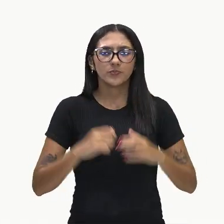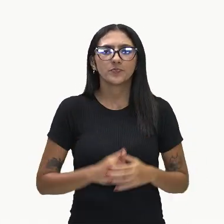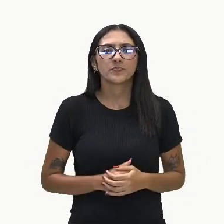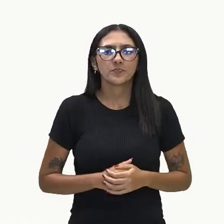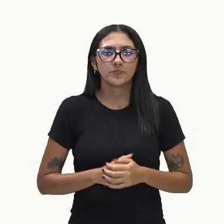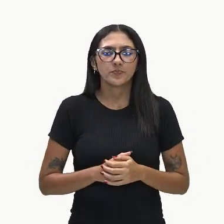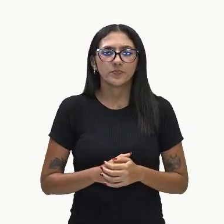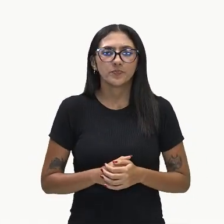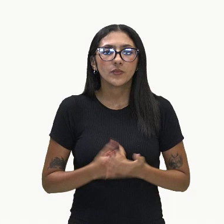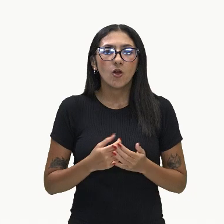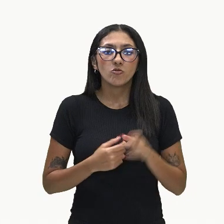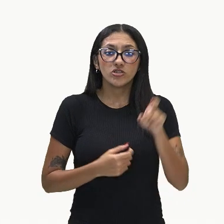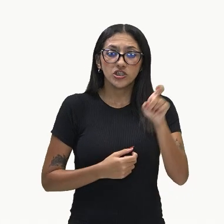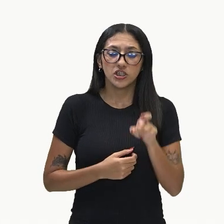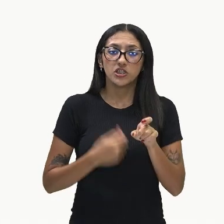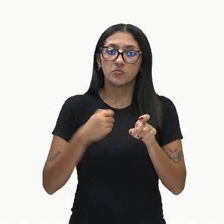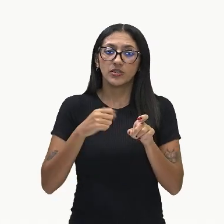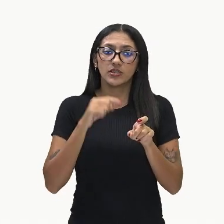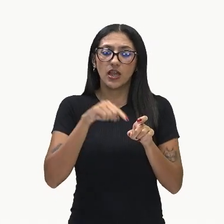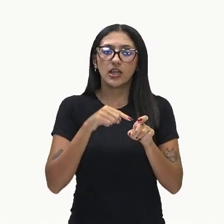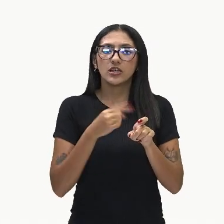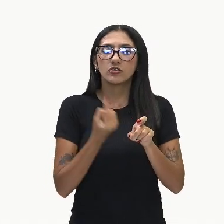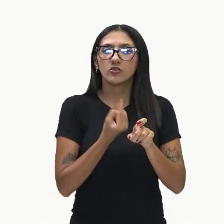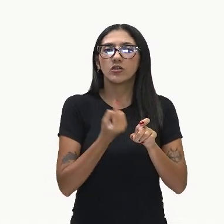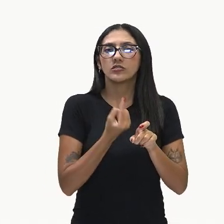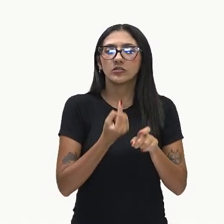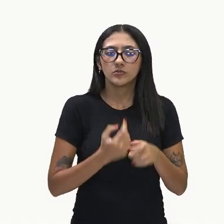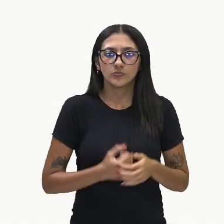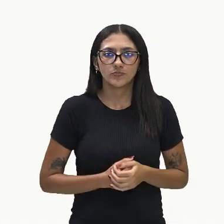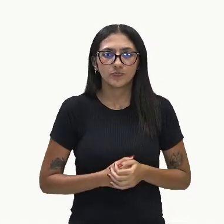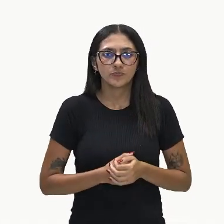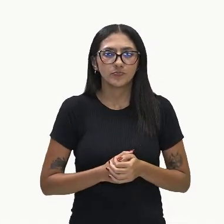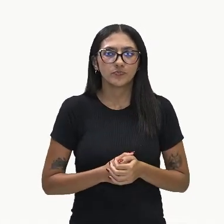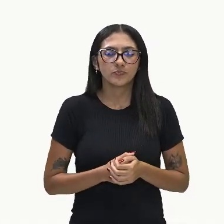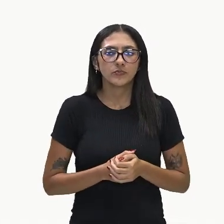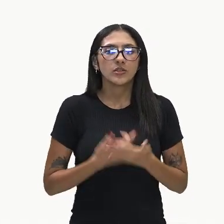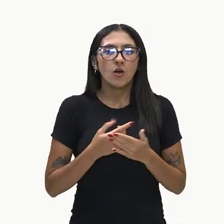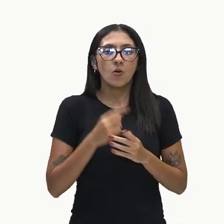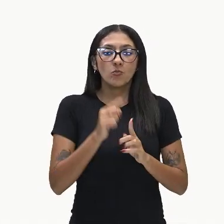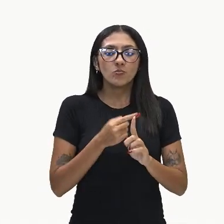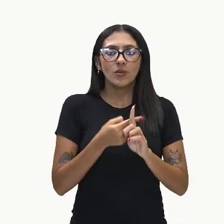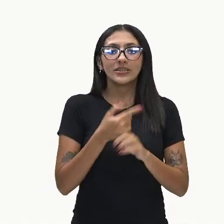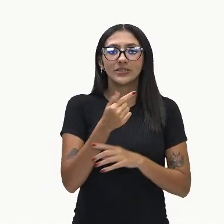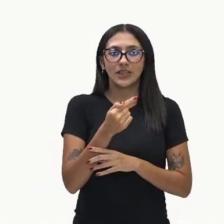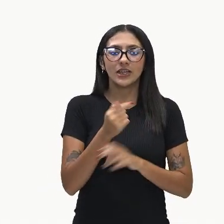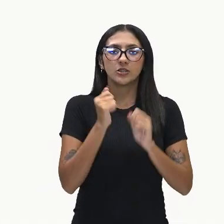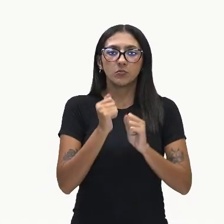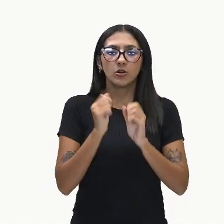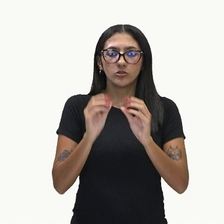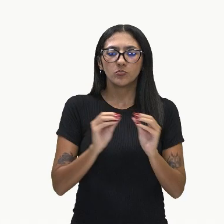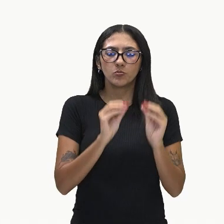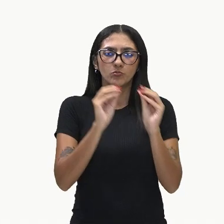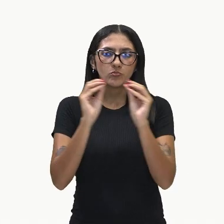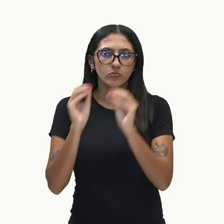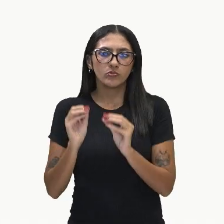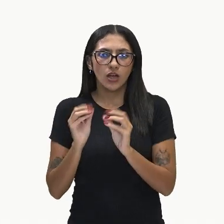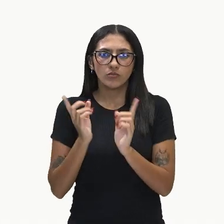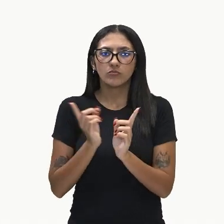que deixar o meu x sozinho. Então, o 7 que está positivo, eu vou passar ele para o outro lado com a sua operação